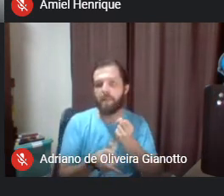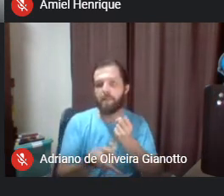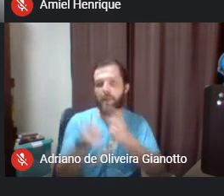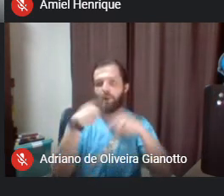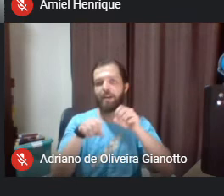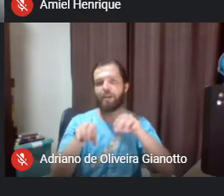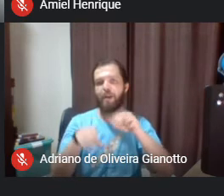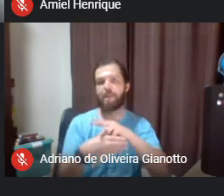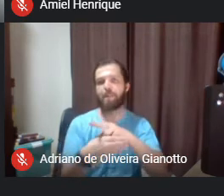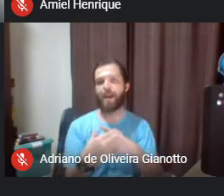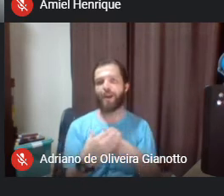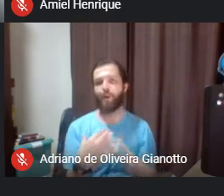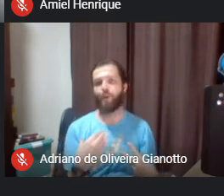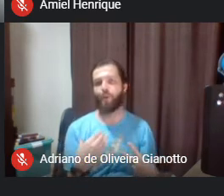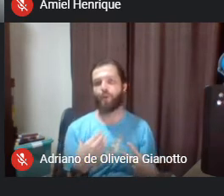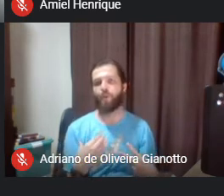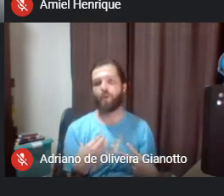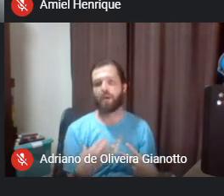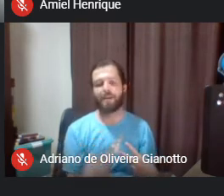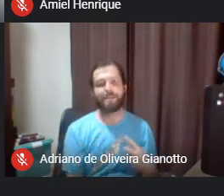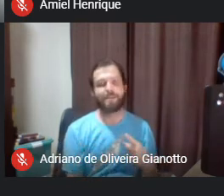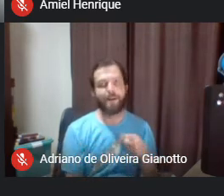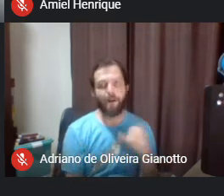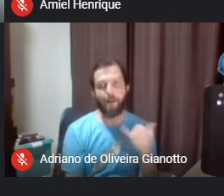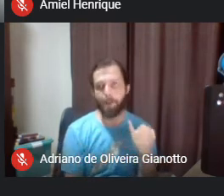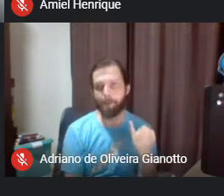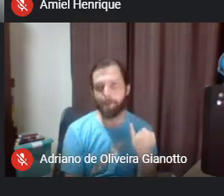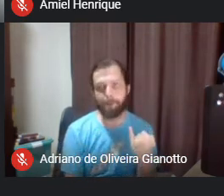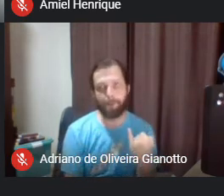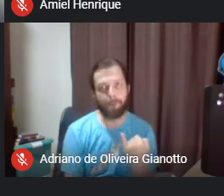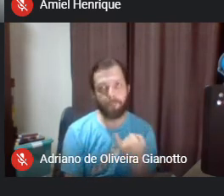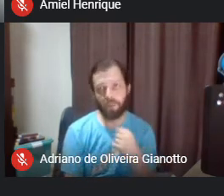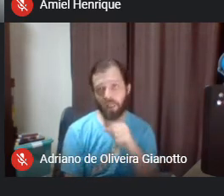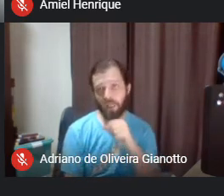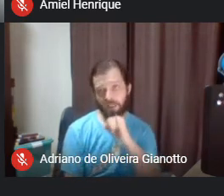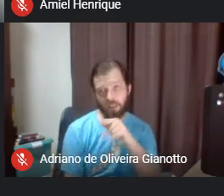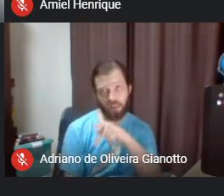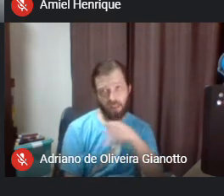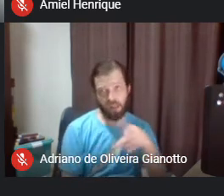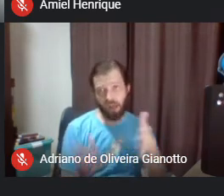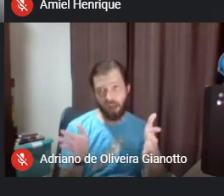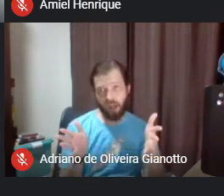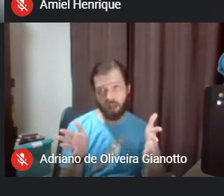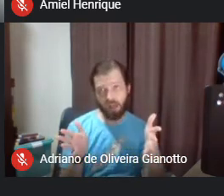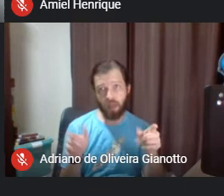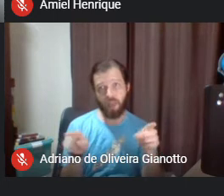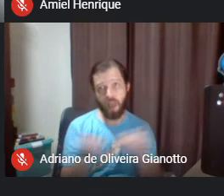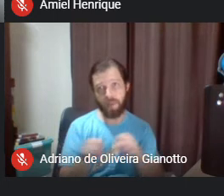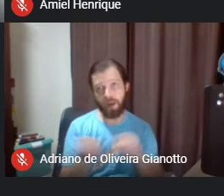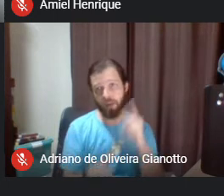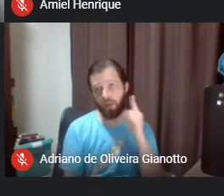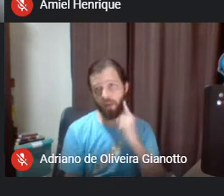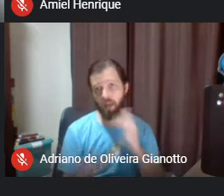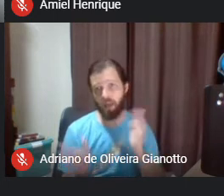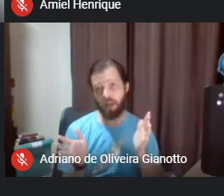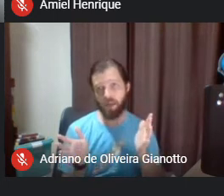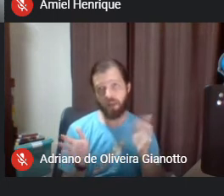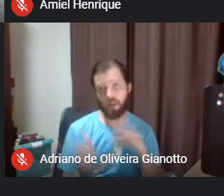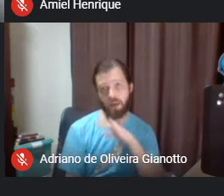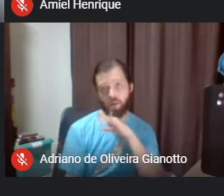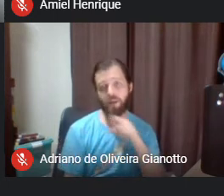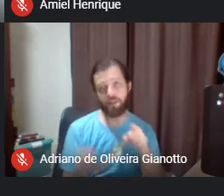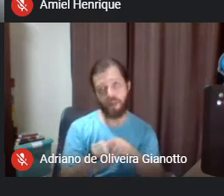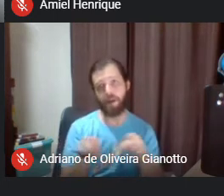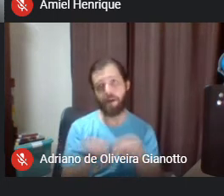para o ensino também de uma criança surda. Esse ensino bilíngue é de extrema importância. Não,